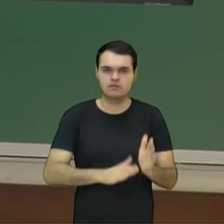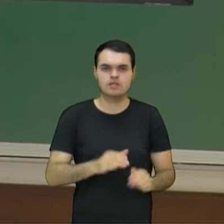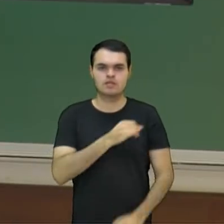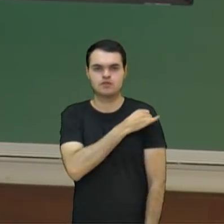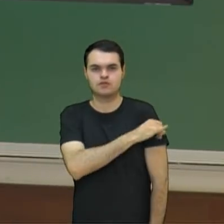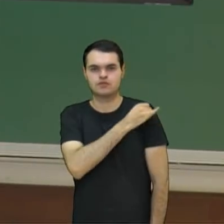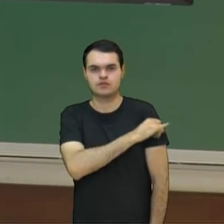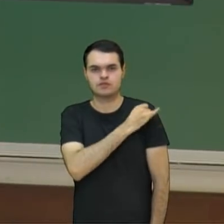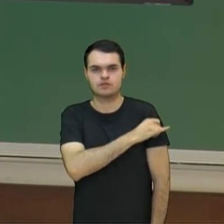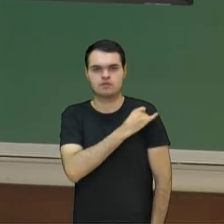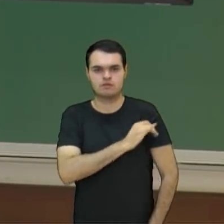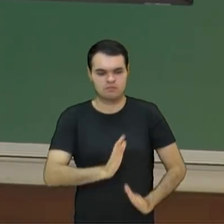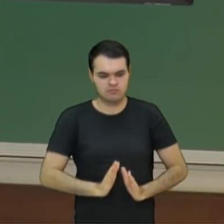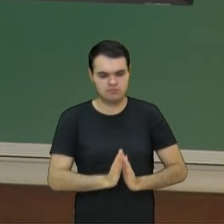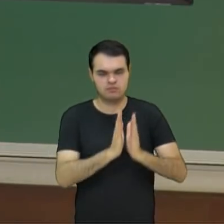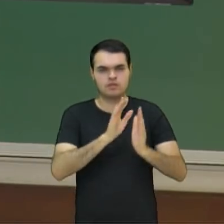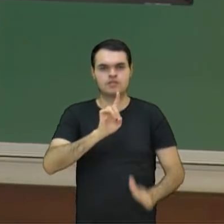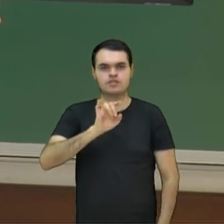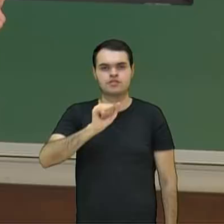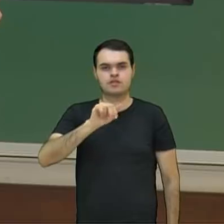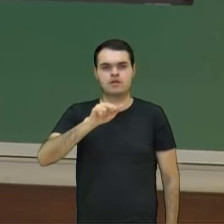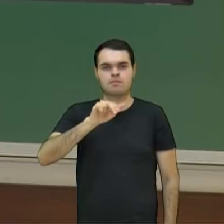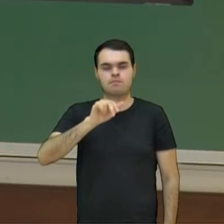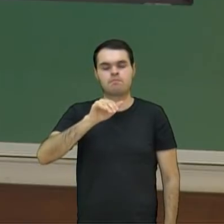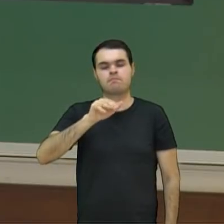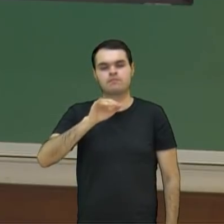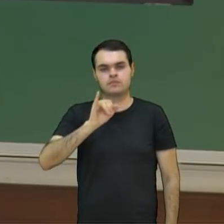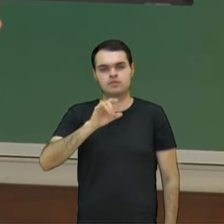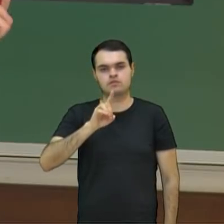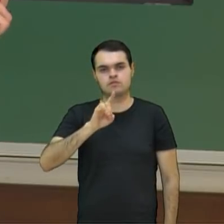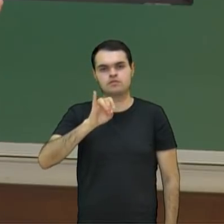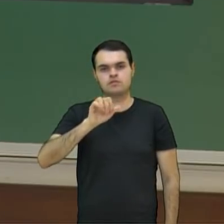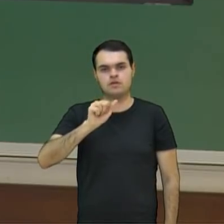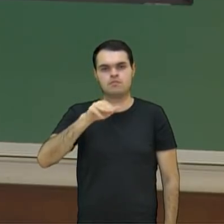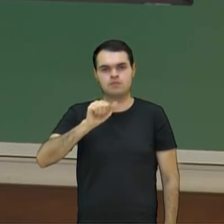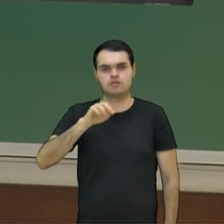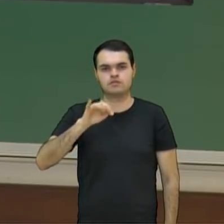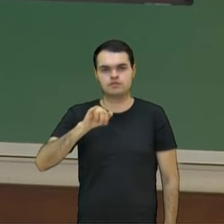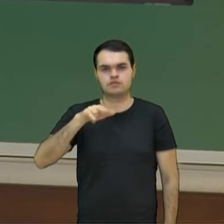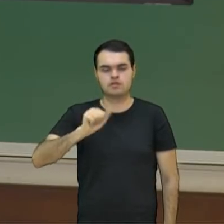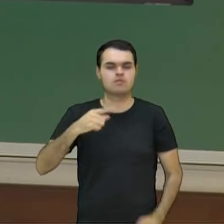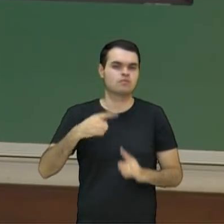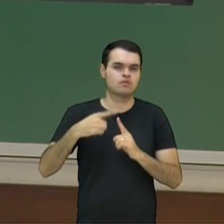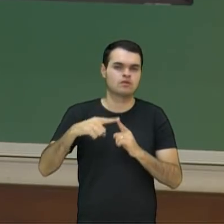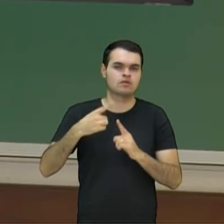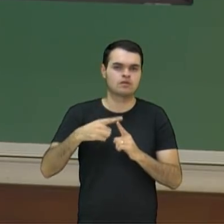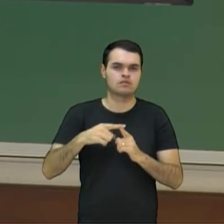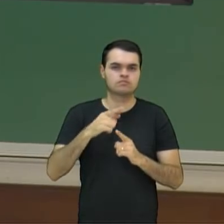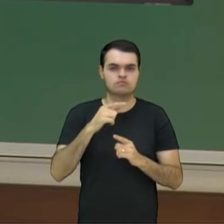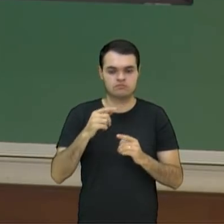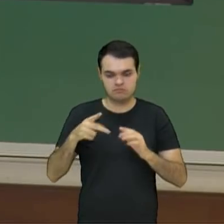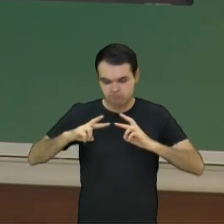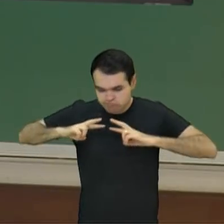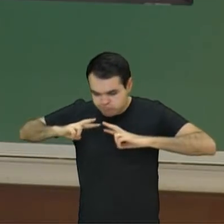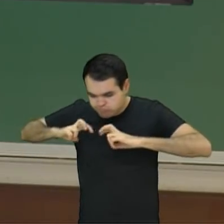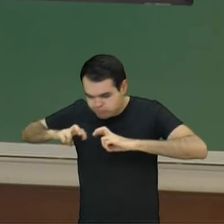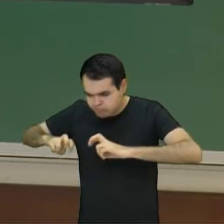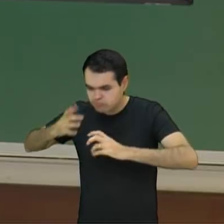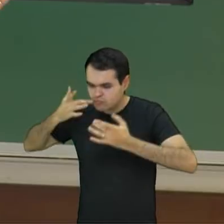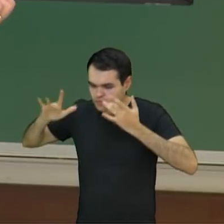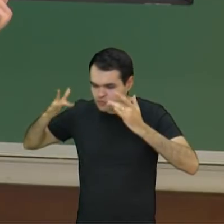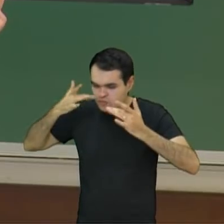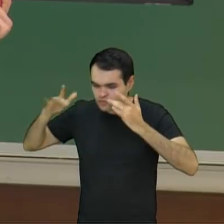de Janeiro até Diamantina. Qual a importância aqui saindo do litoral? Então, explora-se o recurso mineral ali